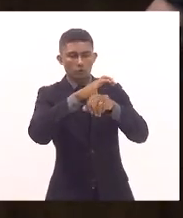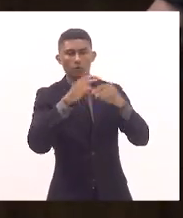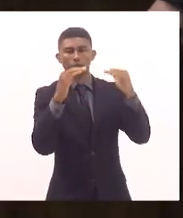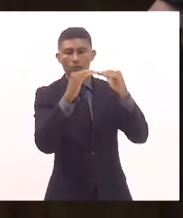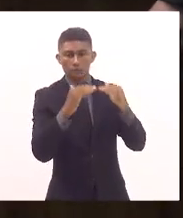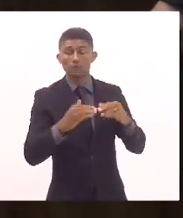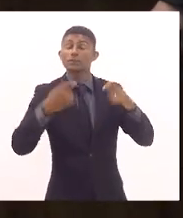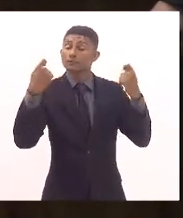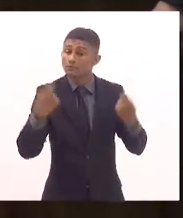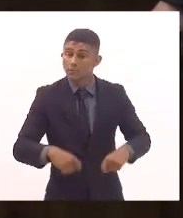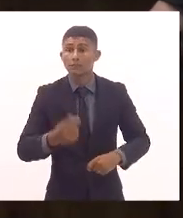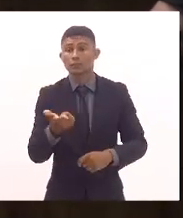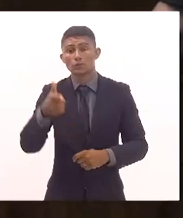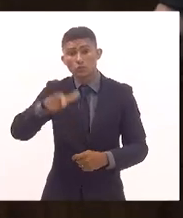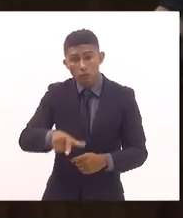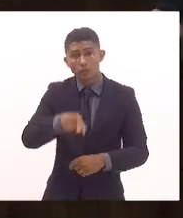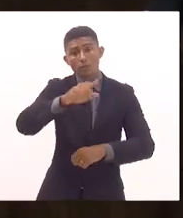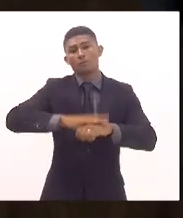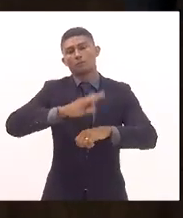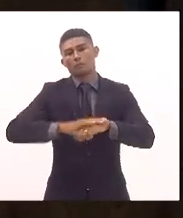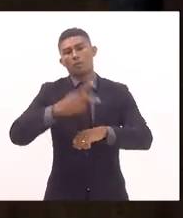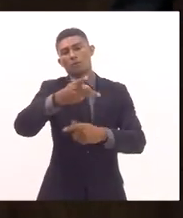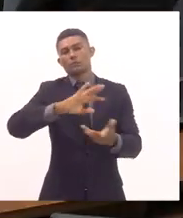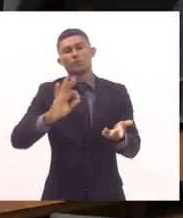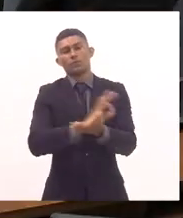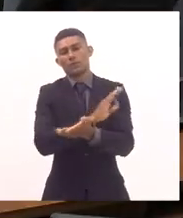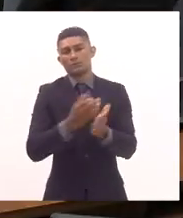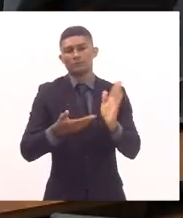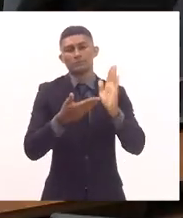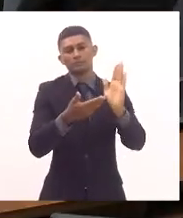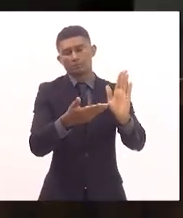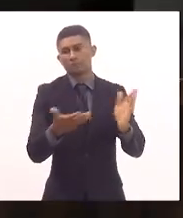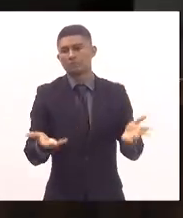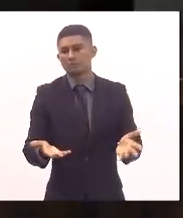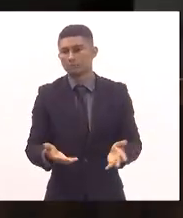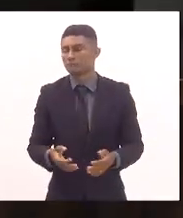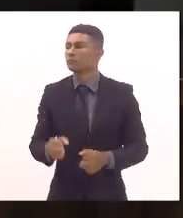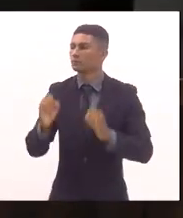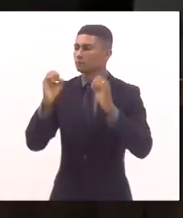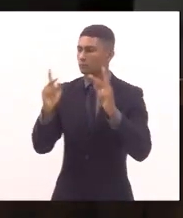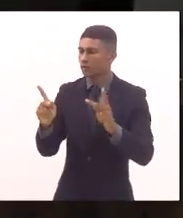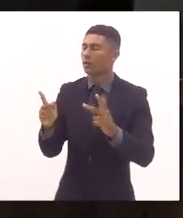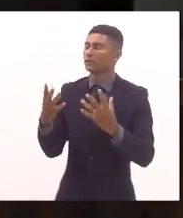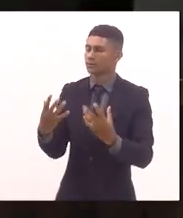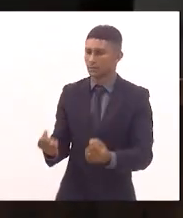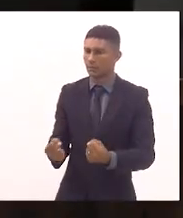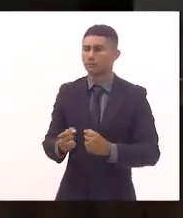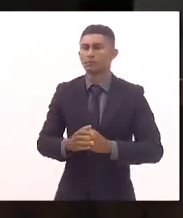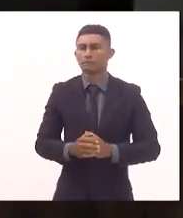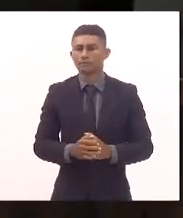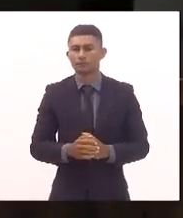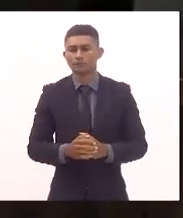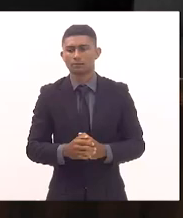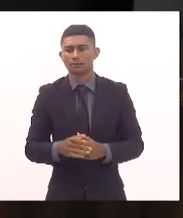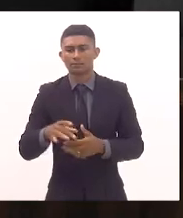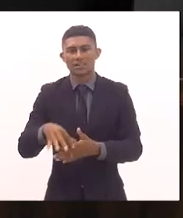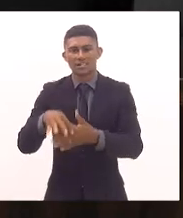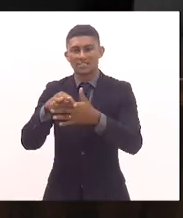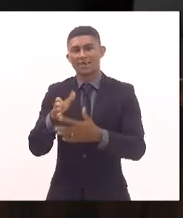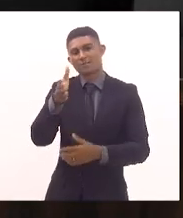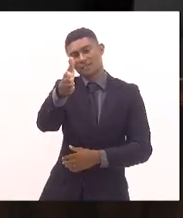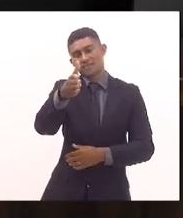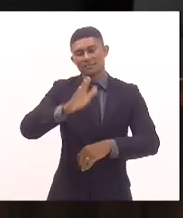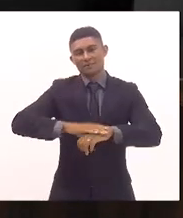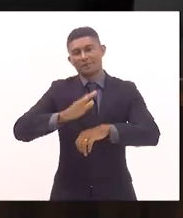com a assinatura de Vossa Excelência. Vai fazer. Entendeu? Definido o pedido de Vossa Excelência, deputado. Chefe do Poder Legislativo aqui é Vossa